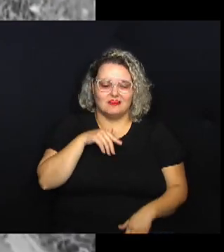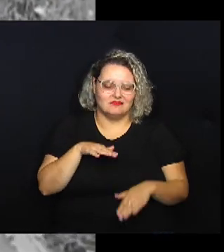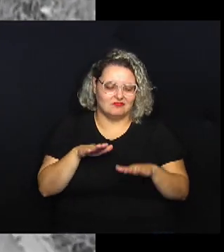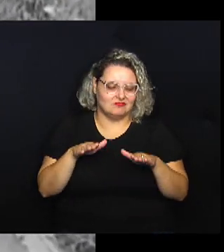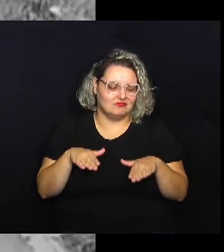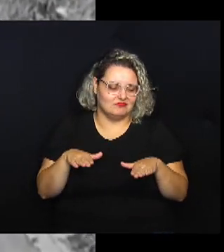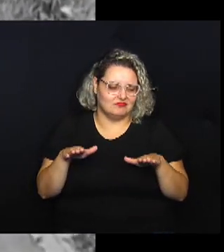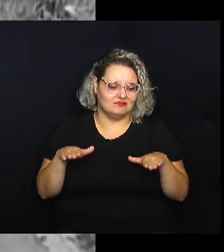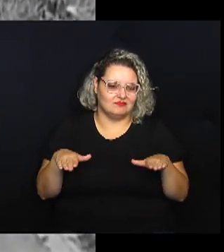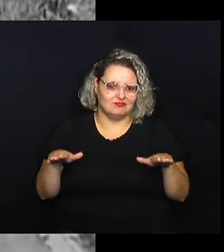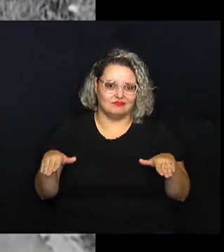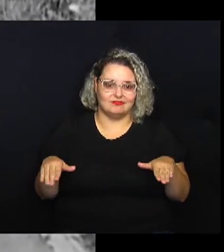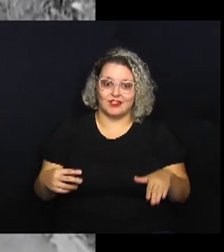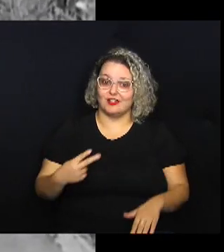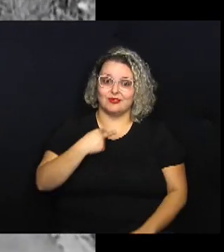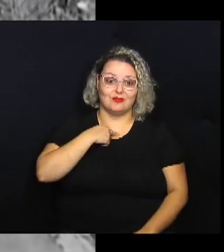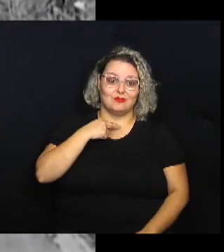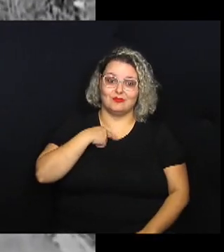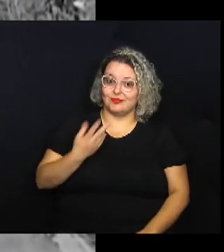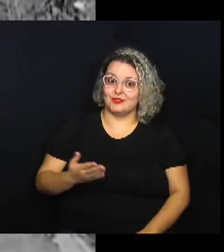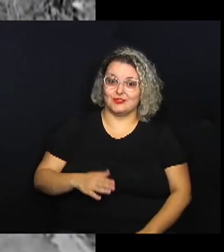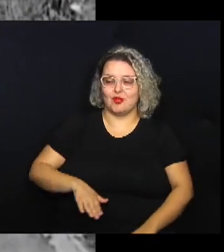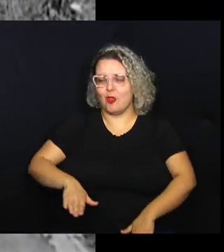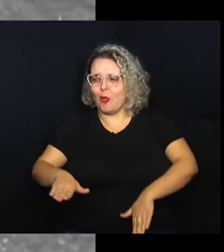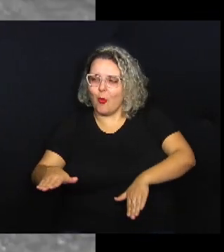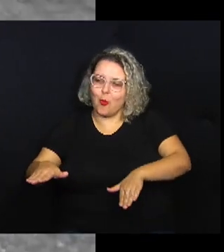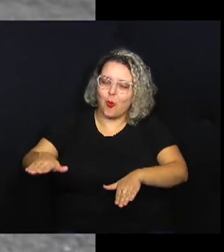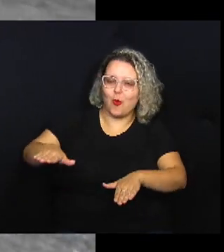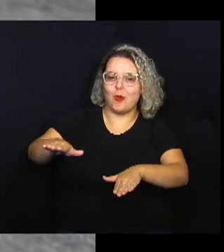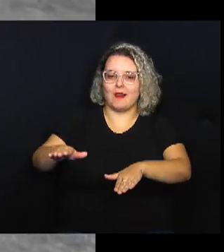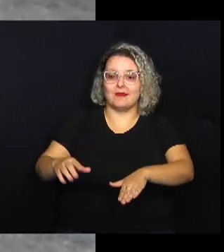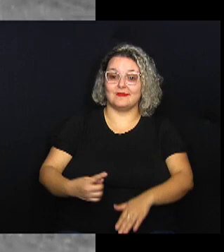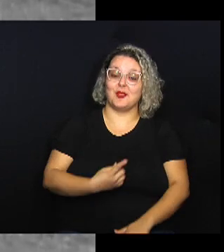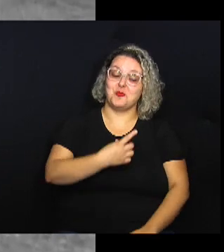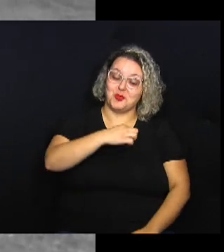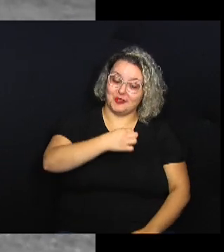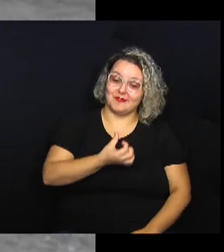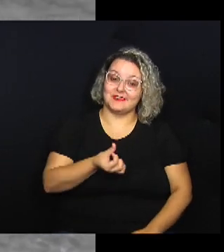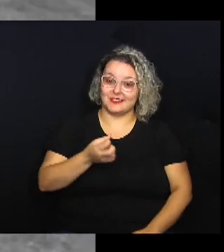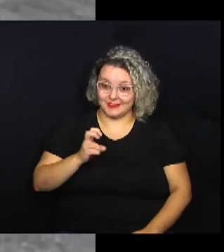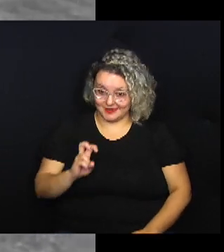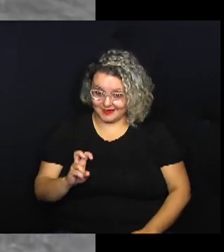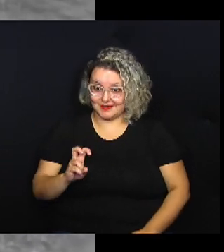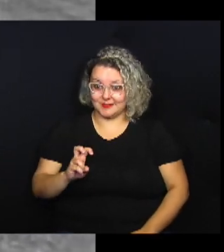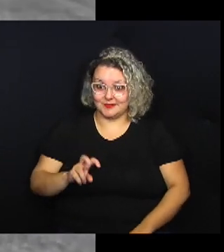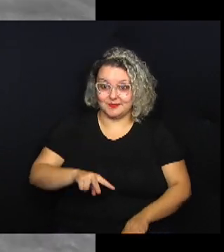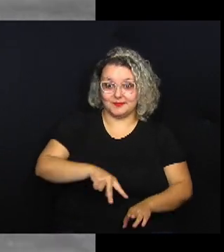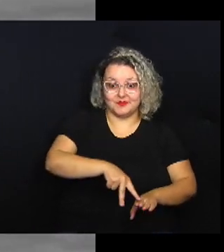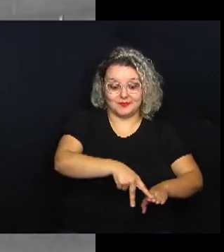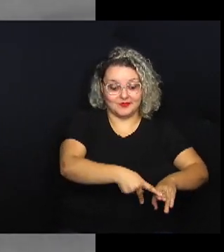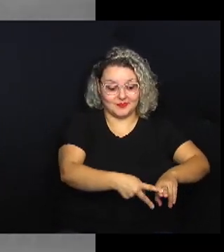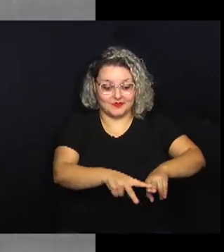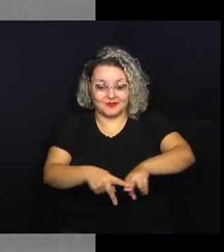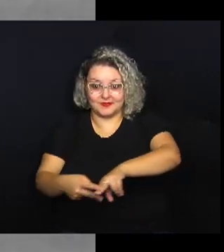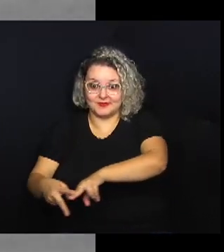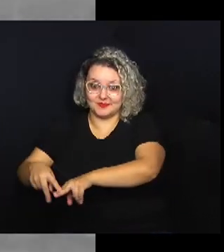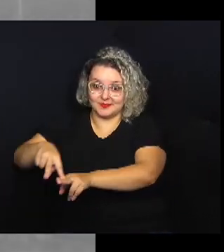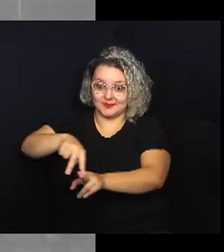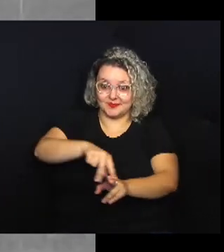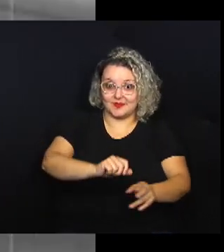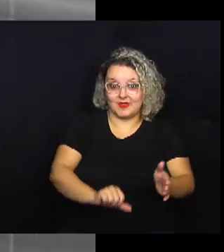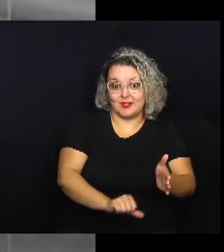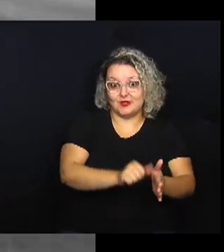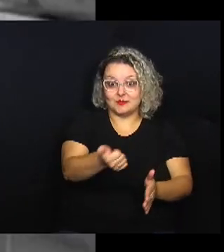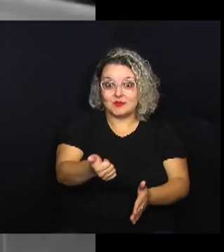em 1965 apareceram os primeiros modelos de skateboard e os primeiros campeonatos